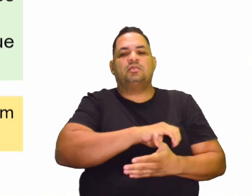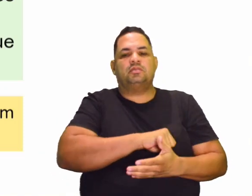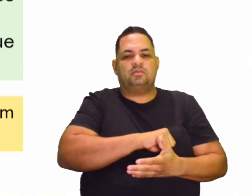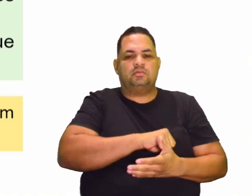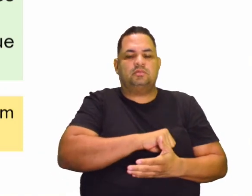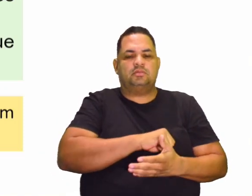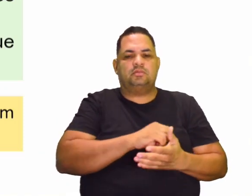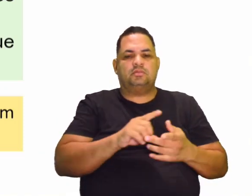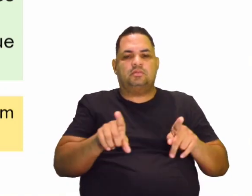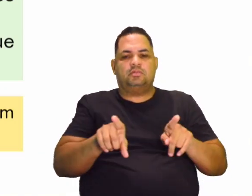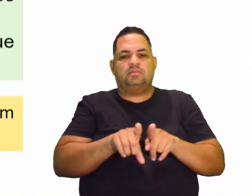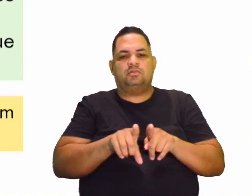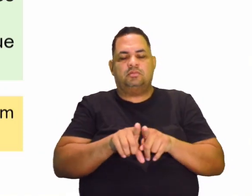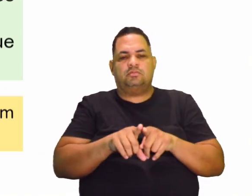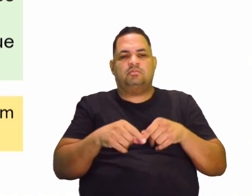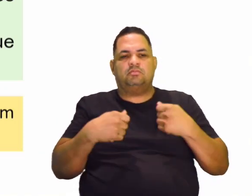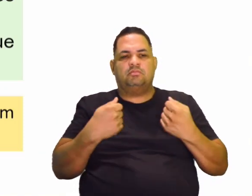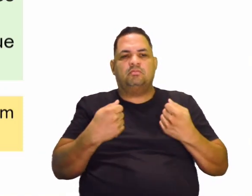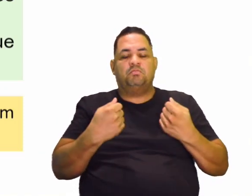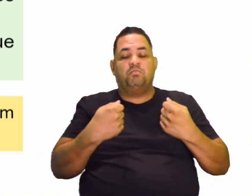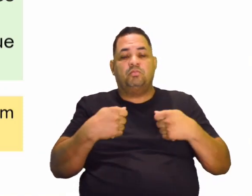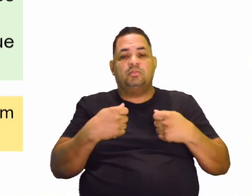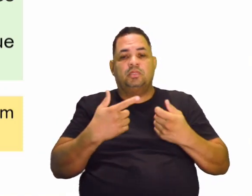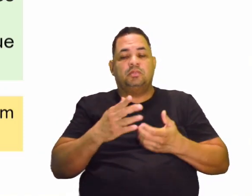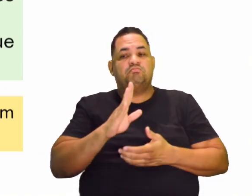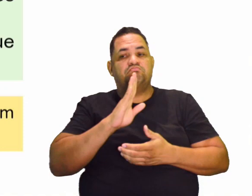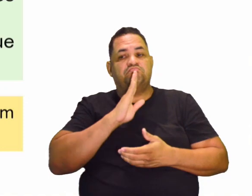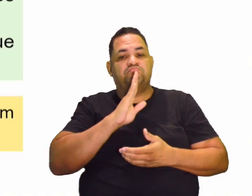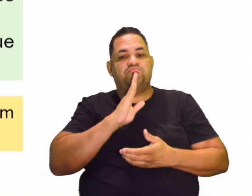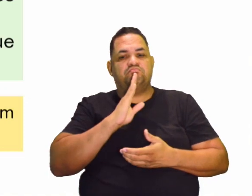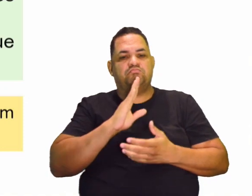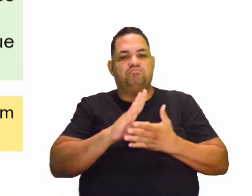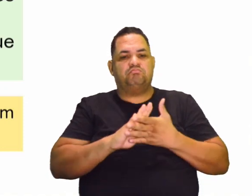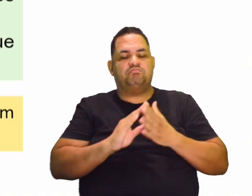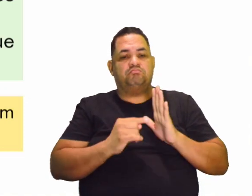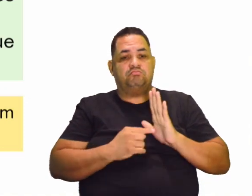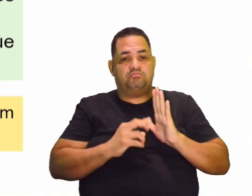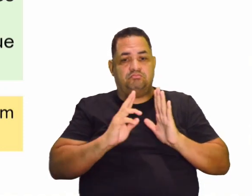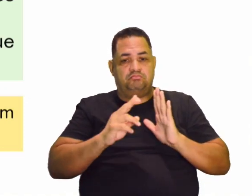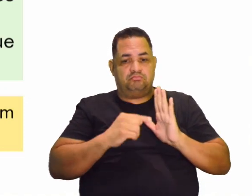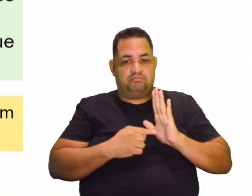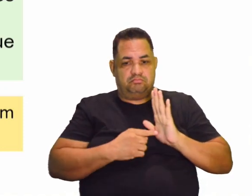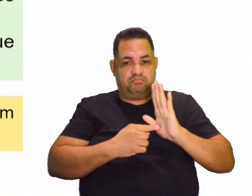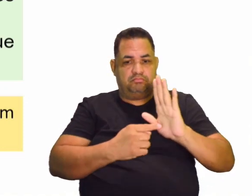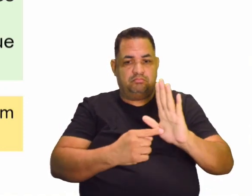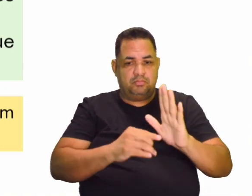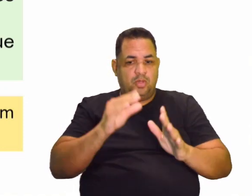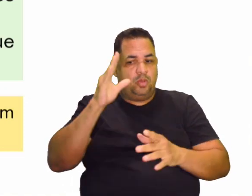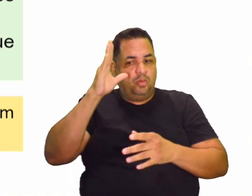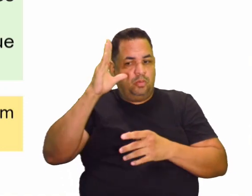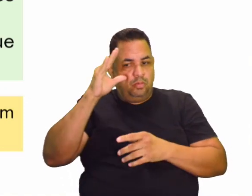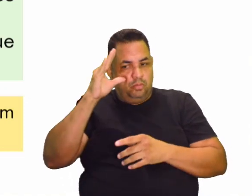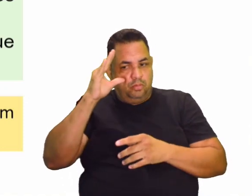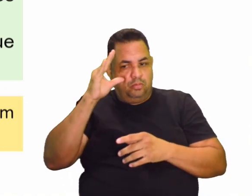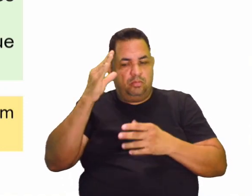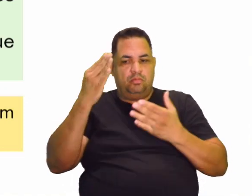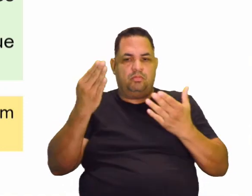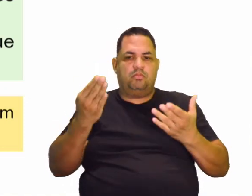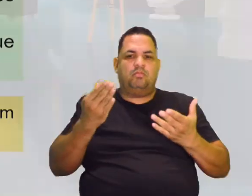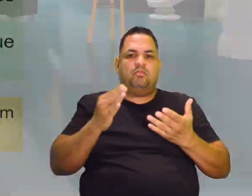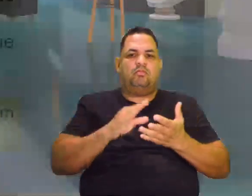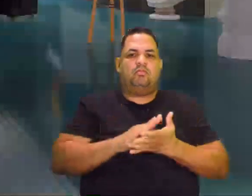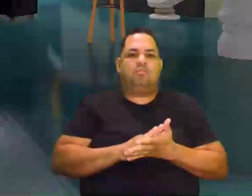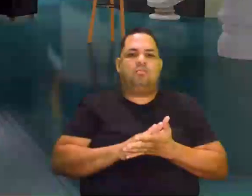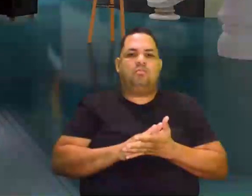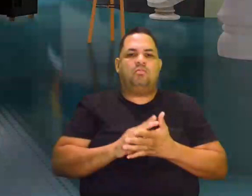período, então, para que vocês possam conhecer. Lembra que sempre estou trazendo aqui curiosidades, né, sobre